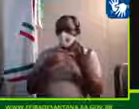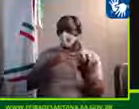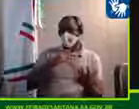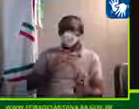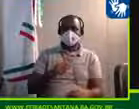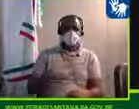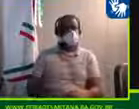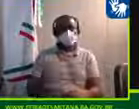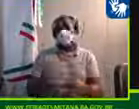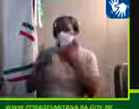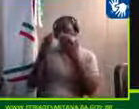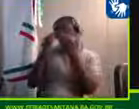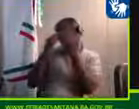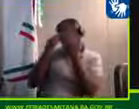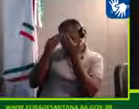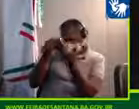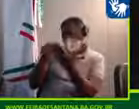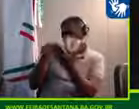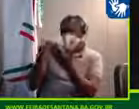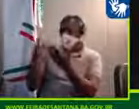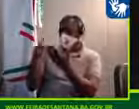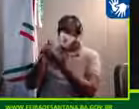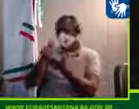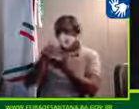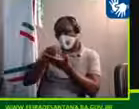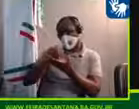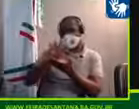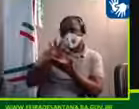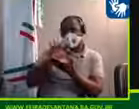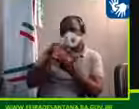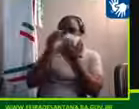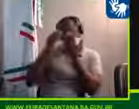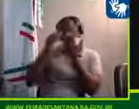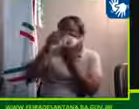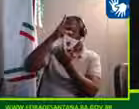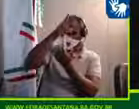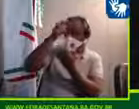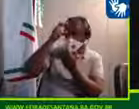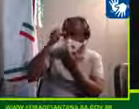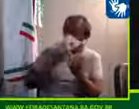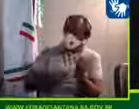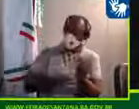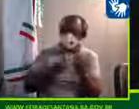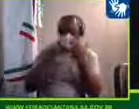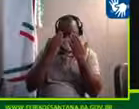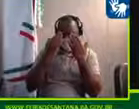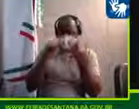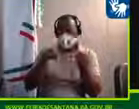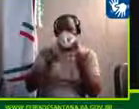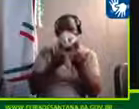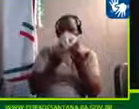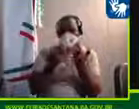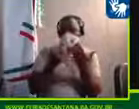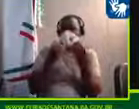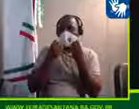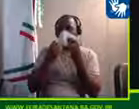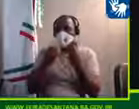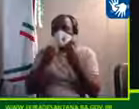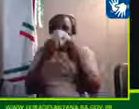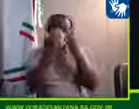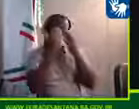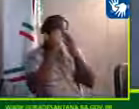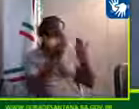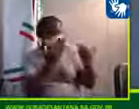Renata, eu agradeço a sua pessoa e ao prefeito e eu concluo a minha participação neste programa. Lhe agradeço.